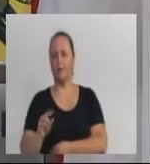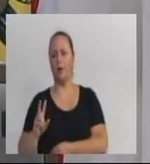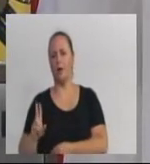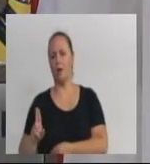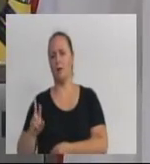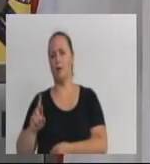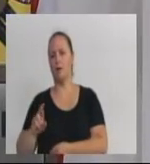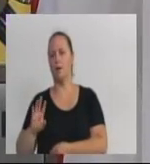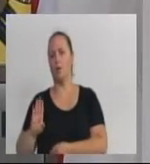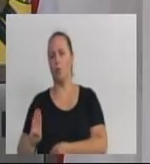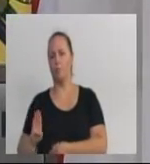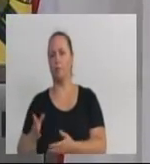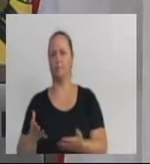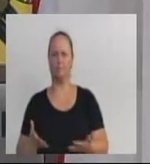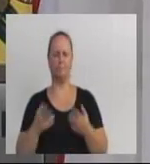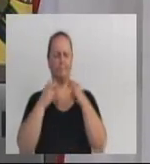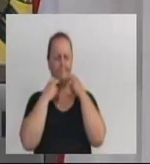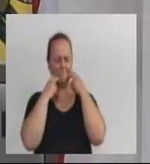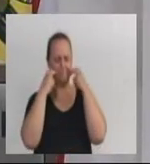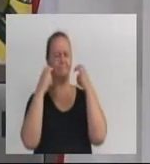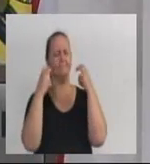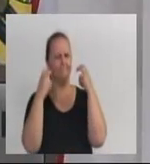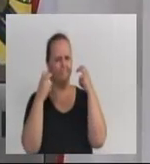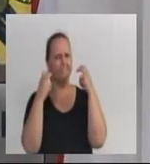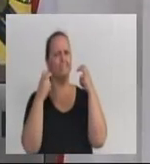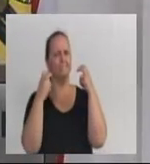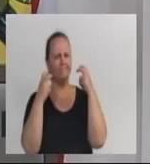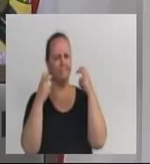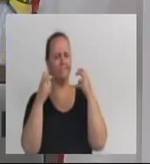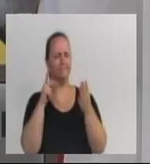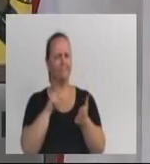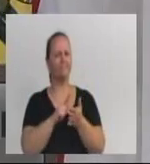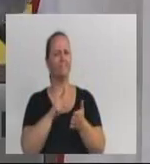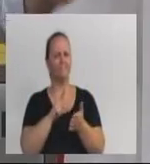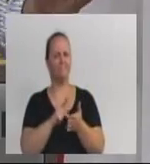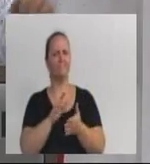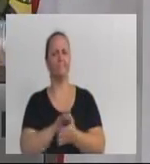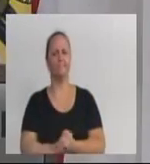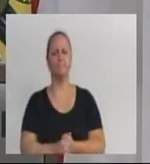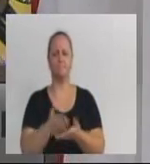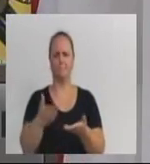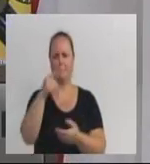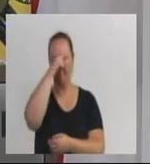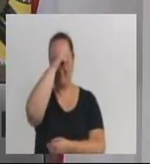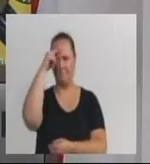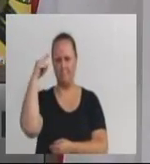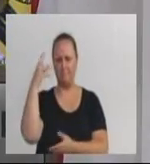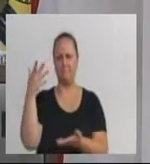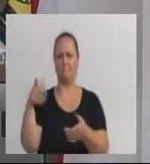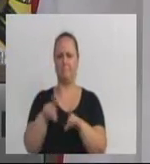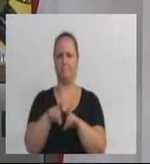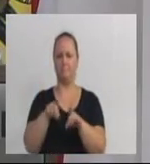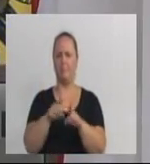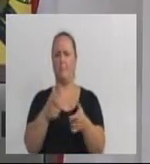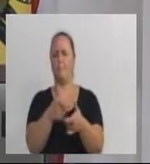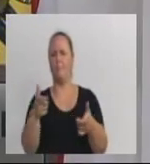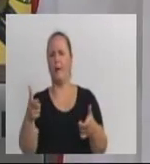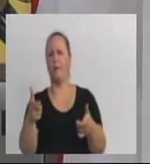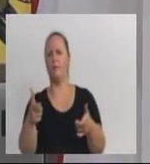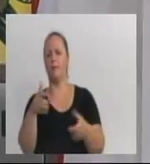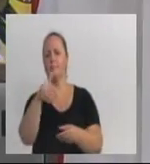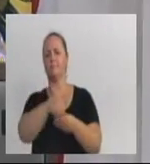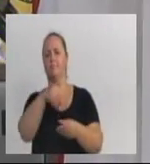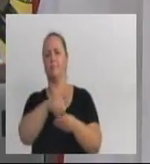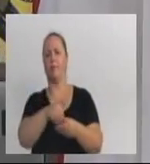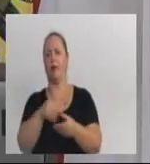governo aqui, vereador Marcos da Rosa honrou os cargos comissionados que indica lá. Todo mundo aqui defendeu e votaram para retirar o recurso da